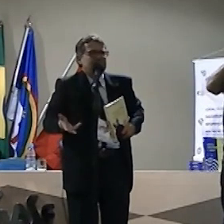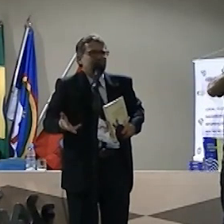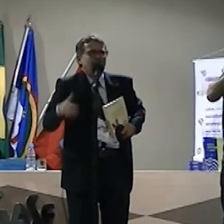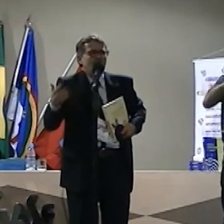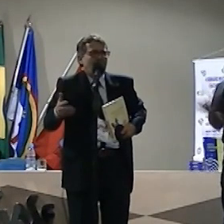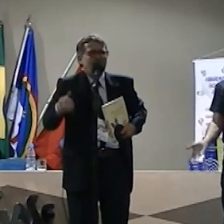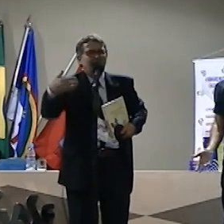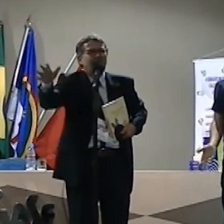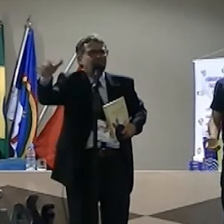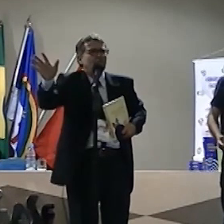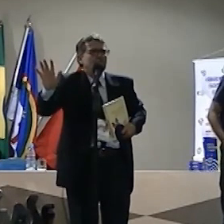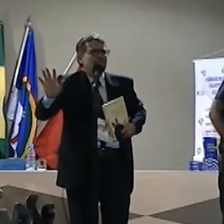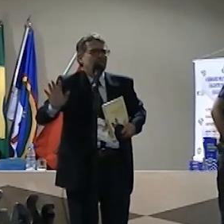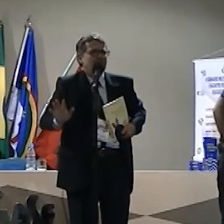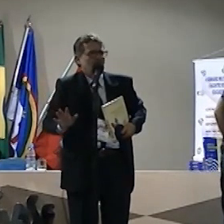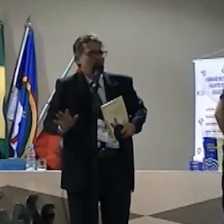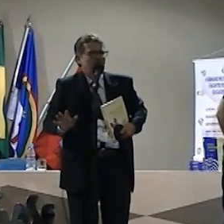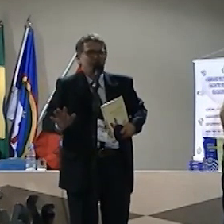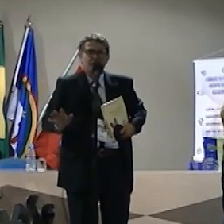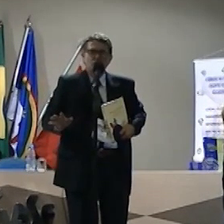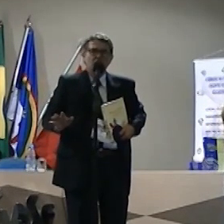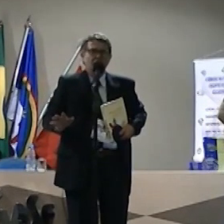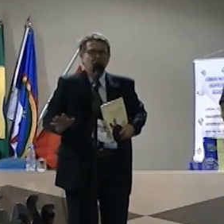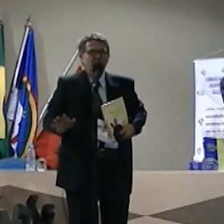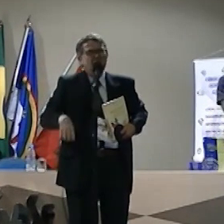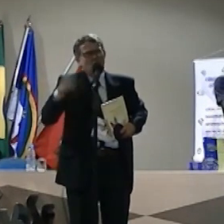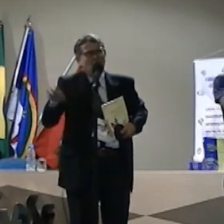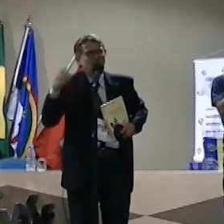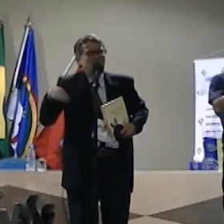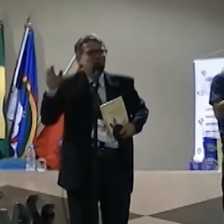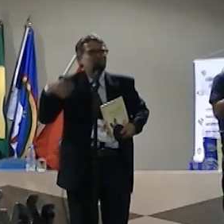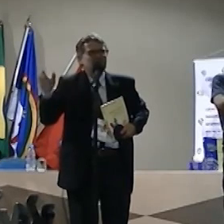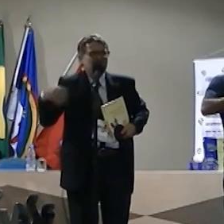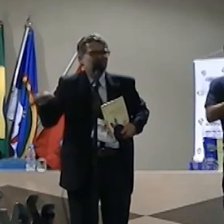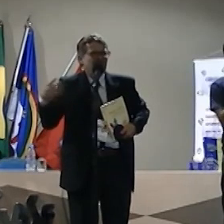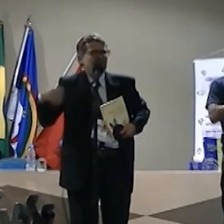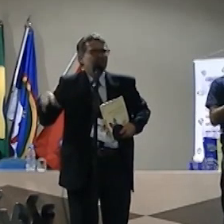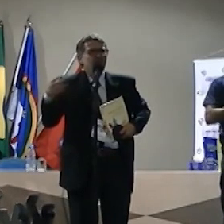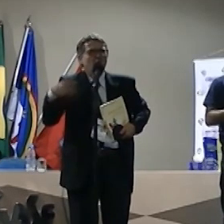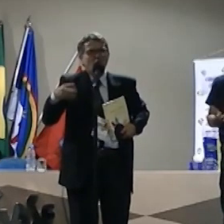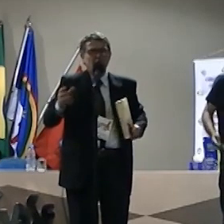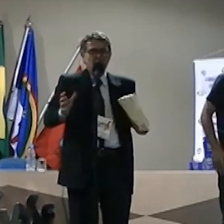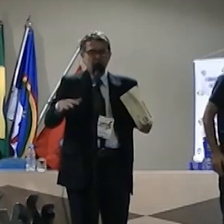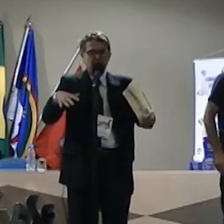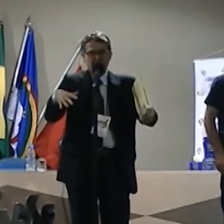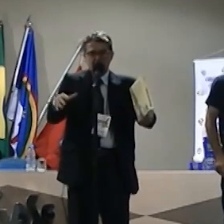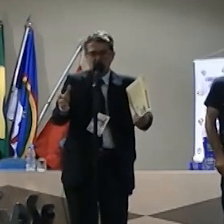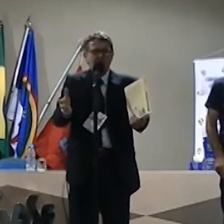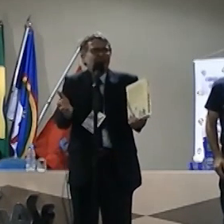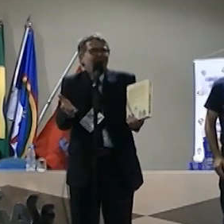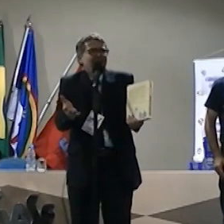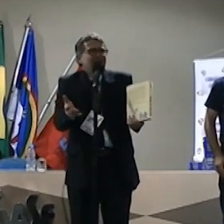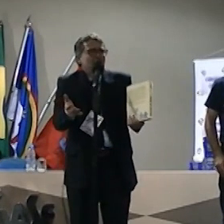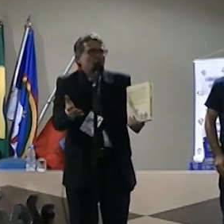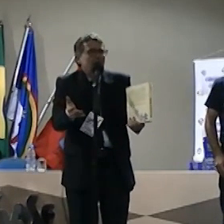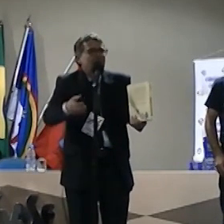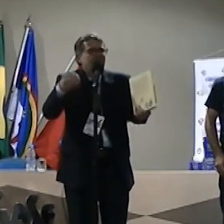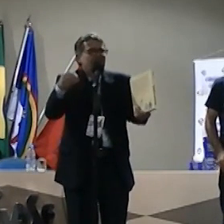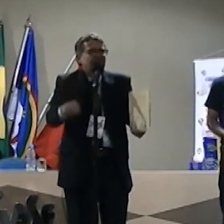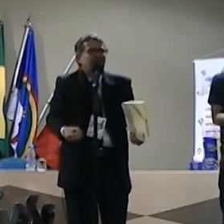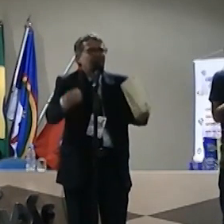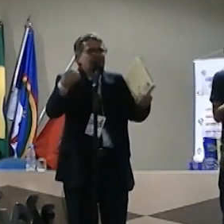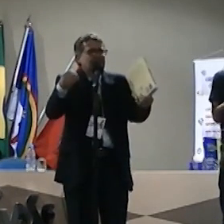for oralizada, não é. Tem lá artigos meus falando sobre isso, questionando. E outras mentiras que vão colocando para poder deixar. Para que isso?